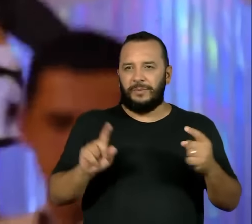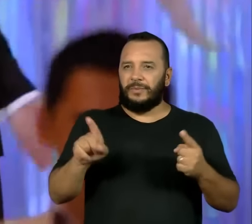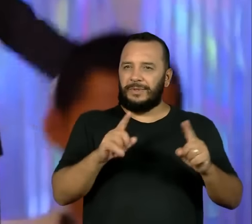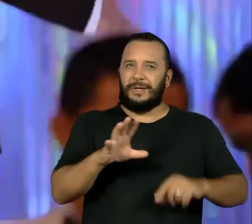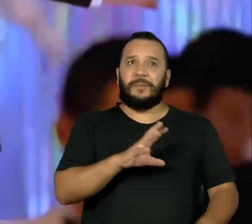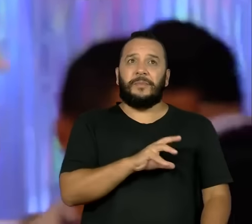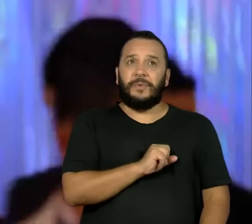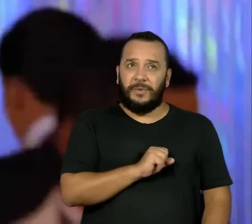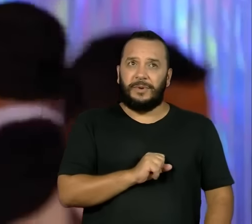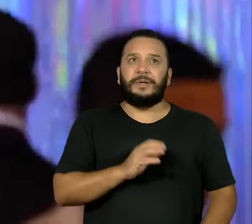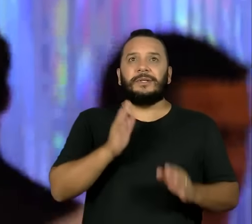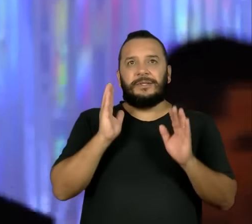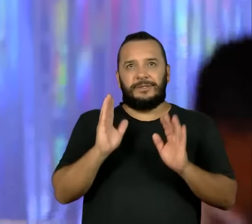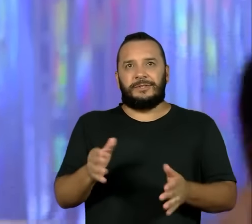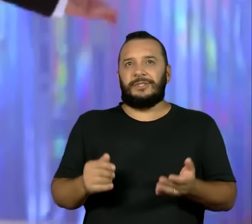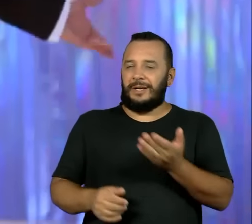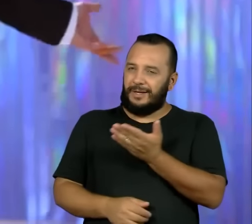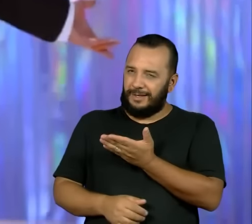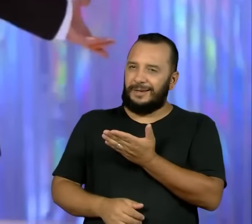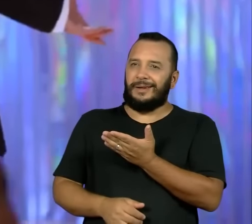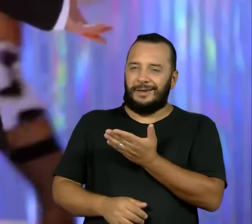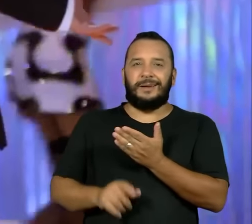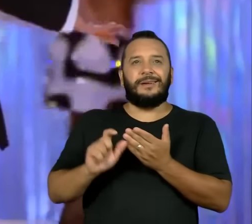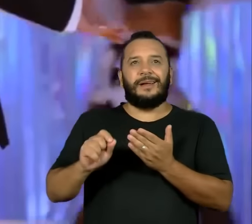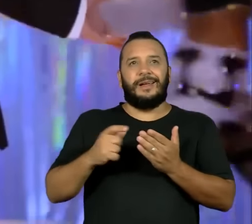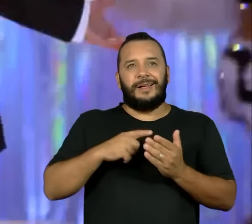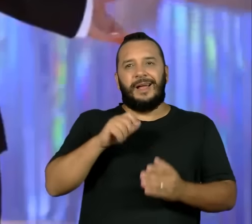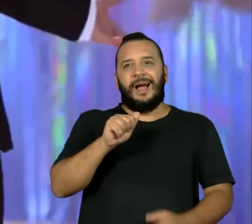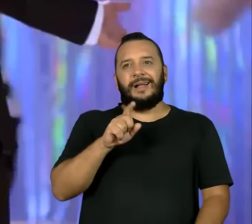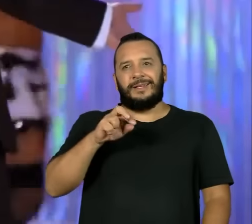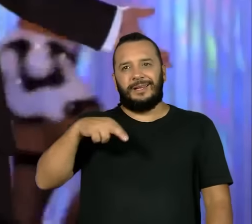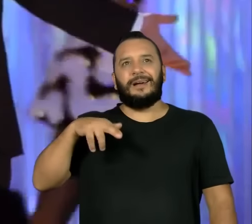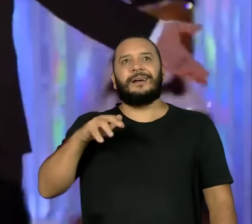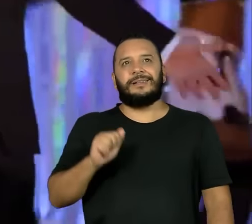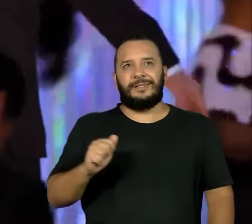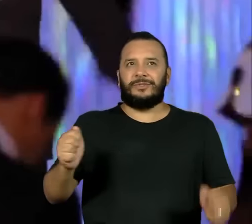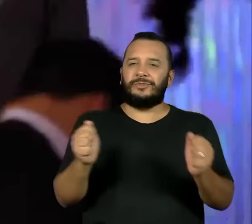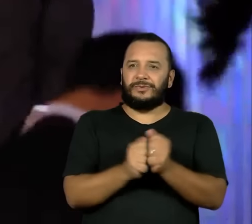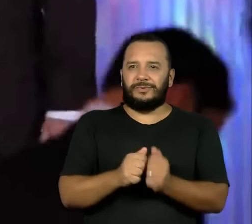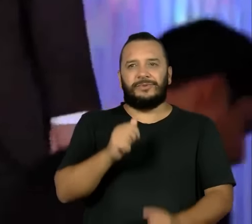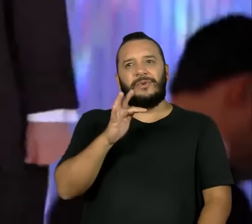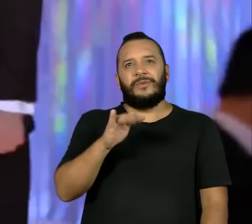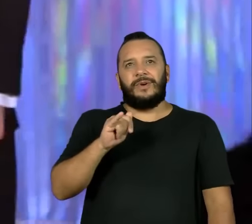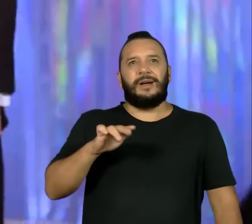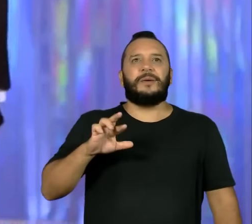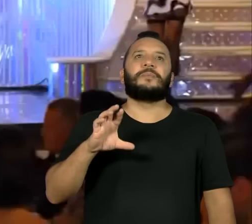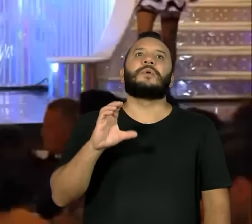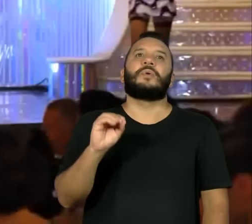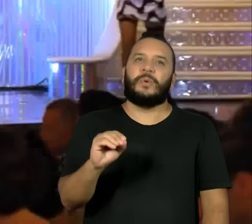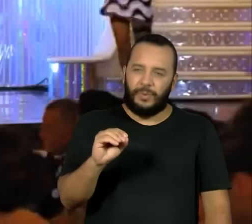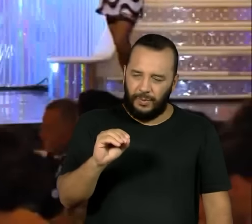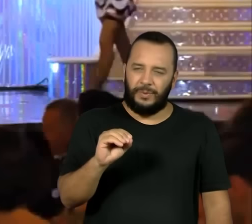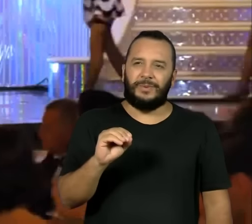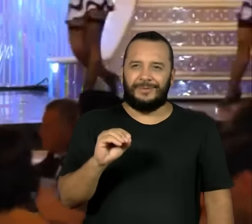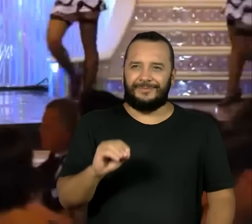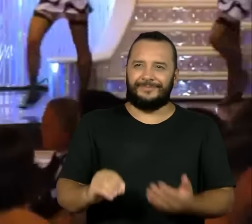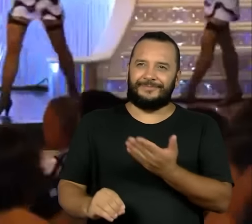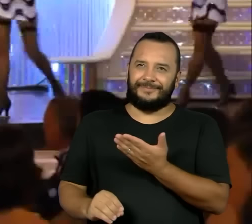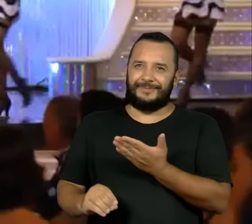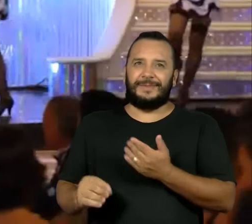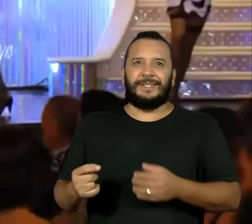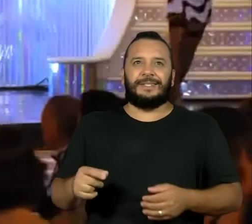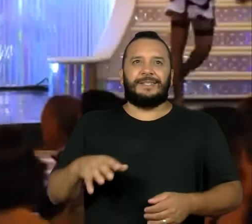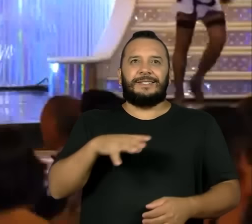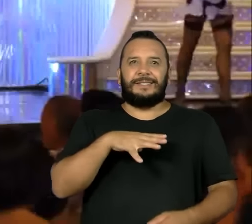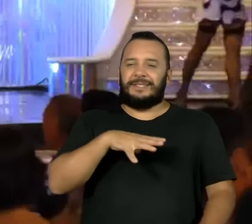foi brilhantemente interpretado por Adriana Esteves e Fábio Assunção PR cidade